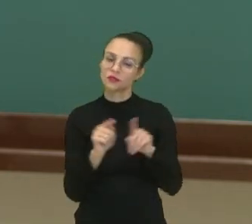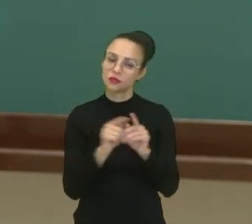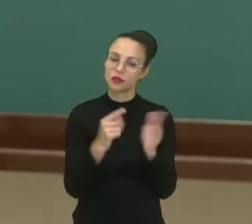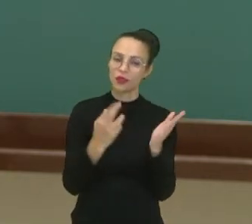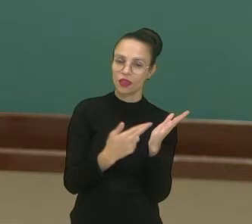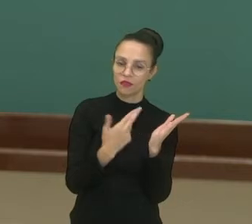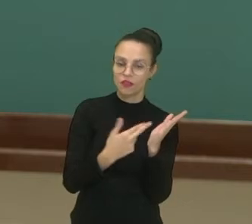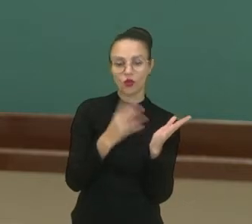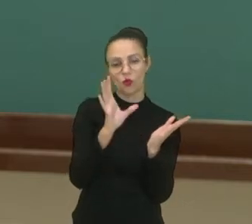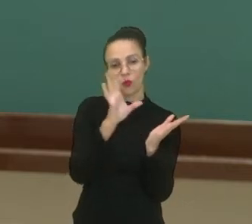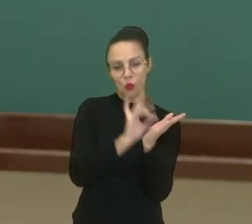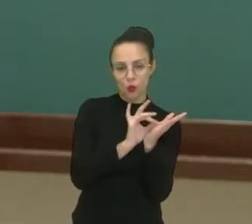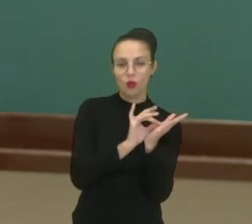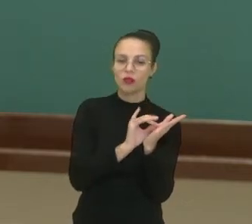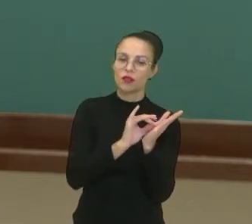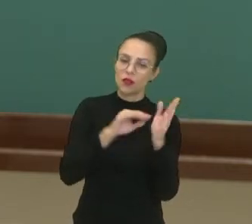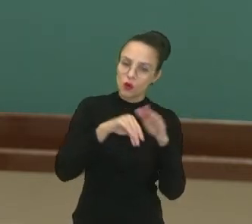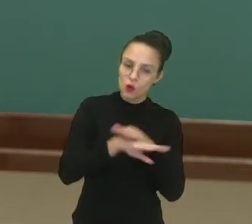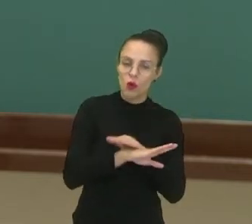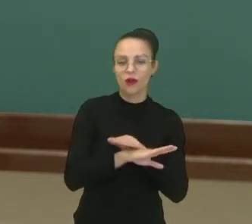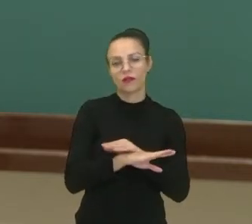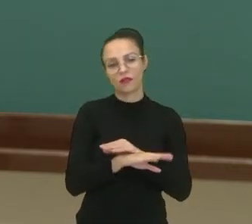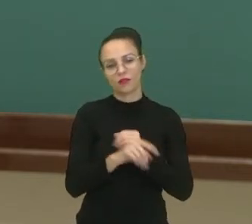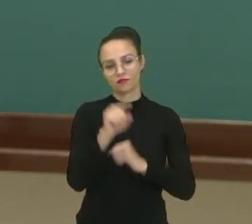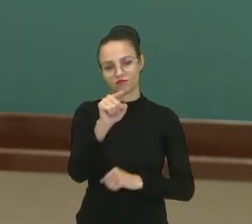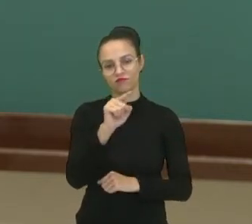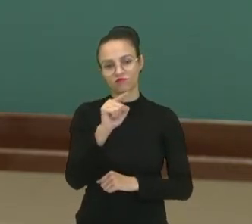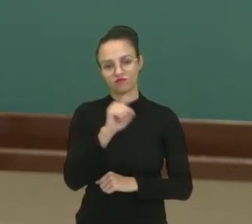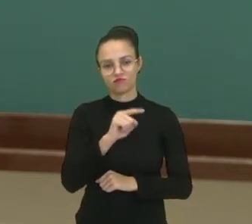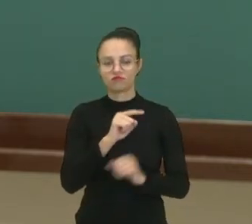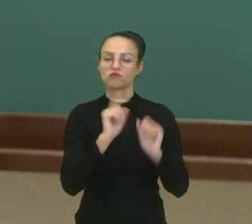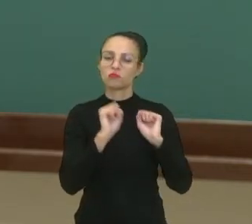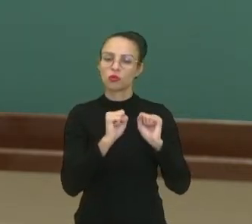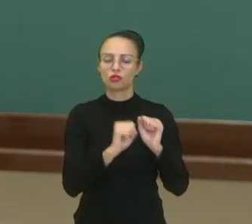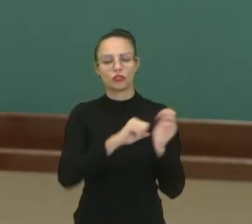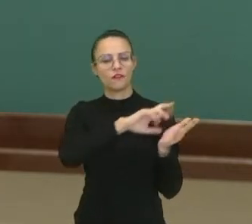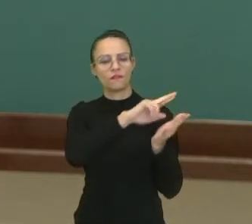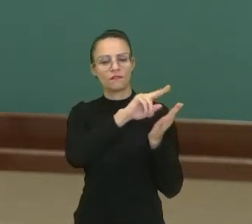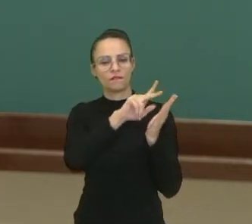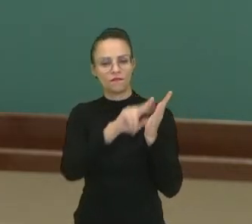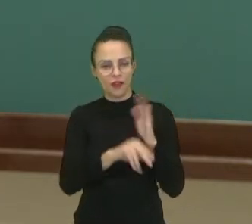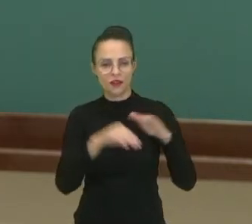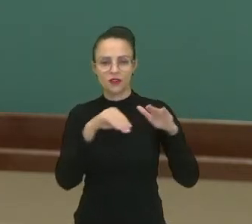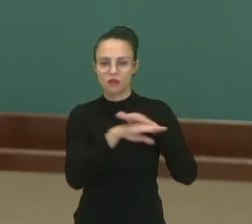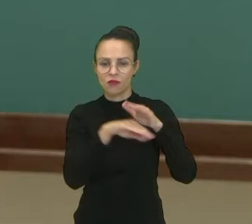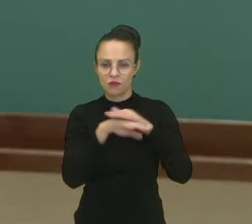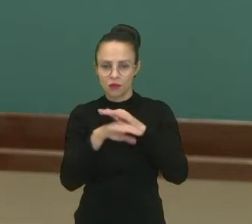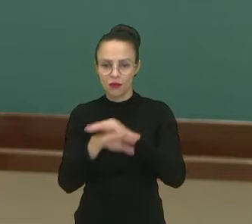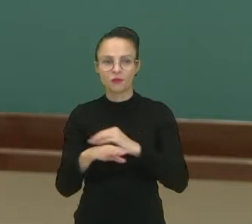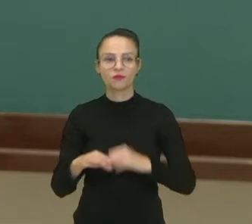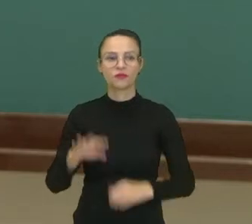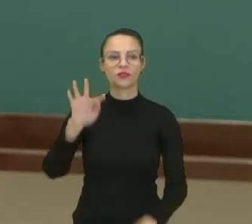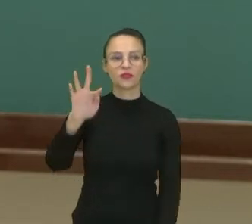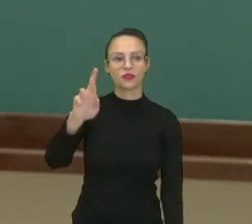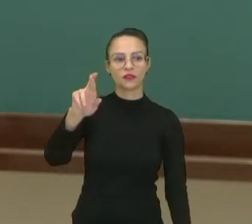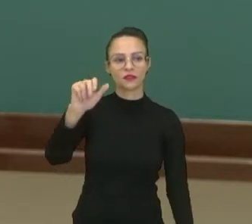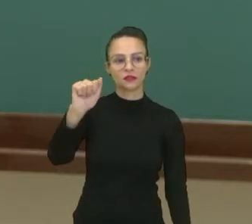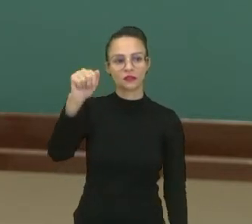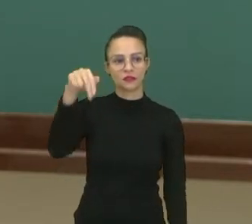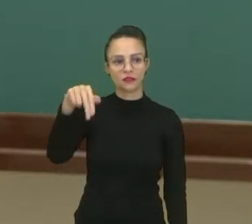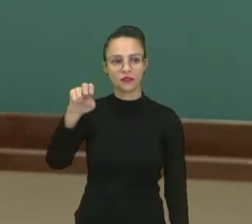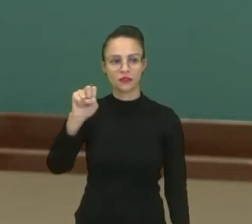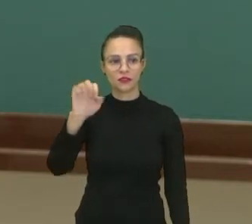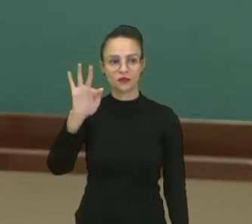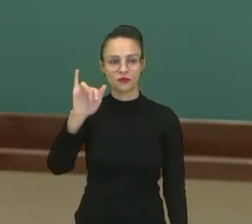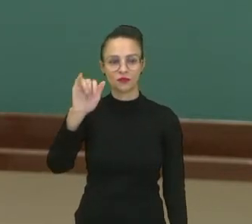revistinha preferida páginas engraçadíssimas onde você pode colecionar o Transfix. Transfix Mania, ping-pong,